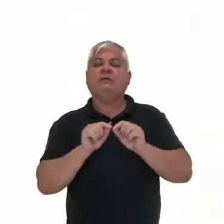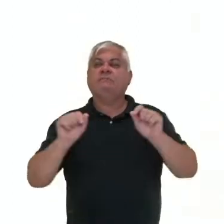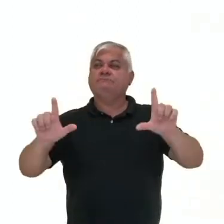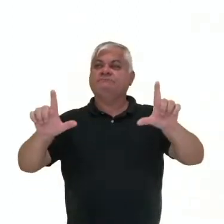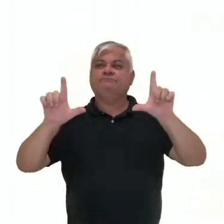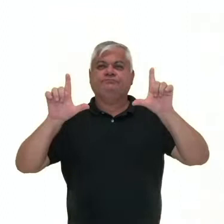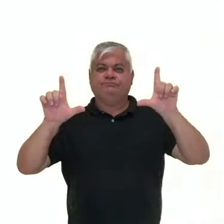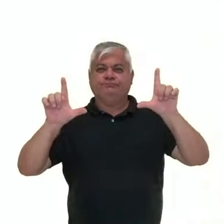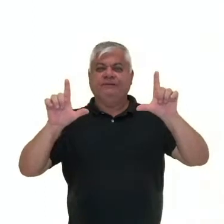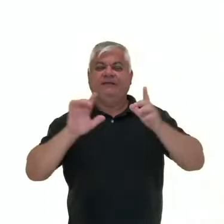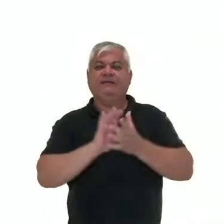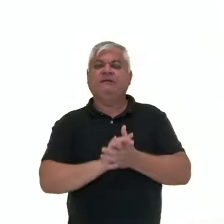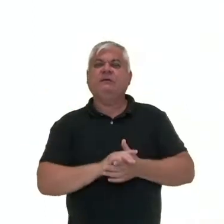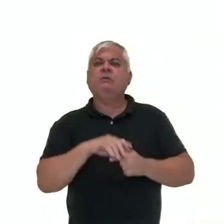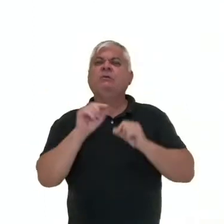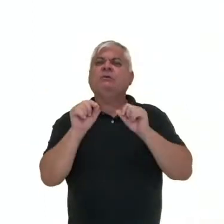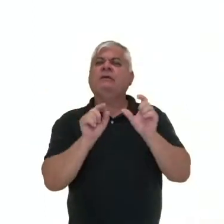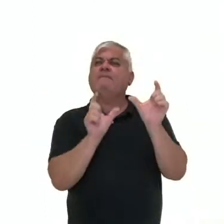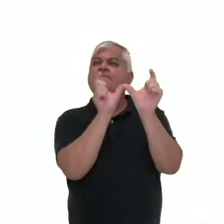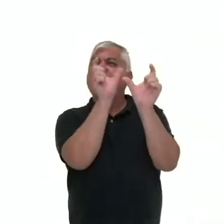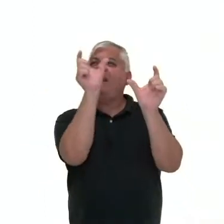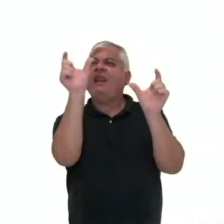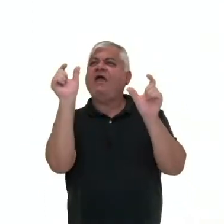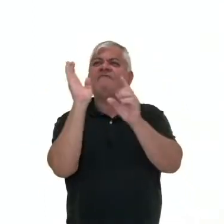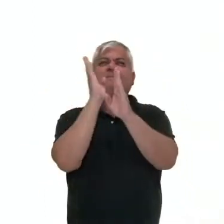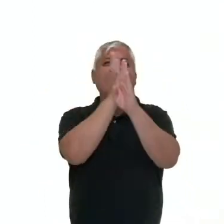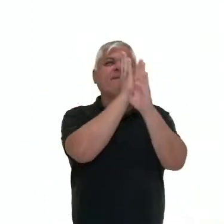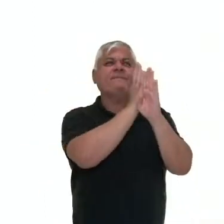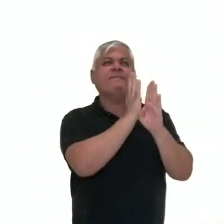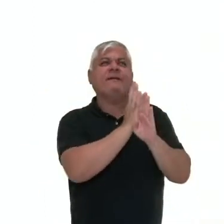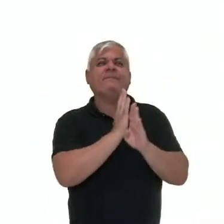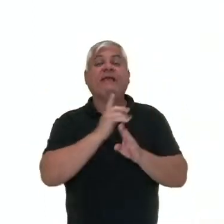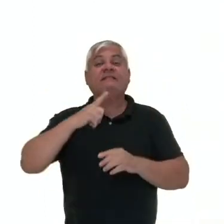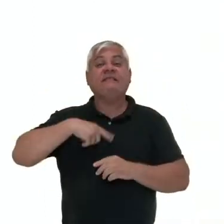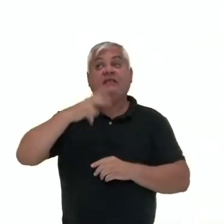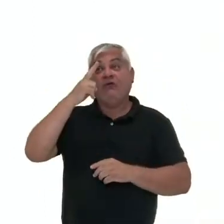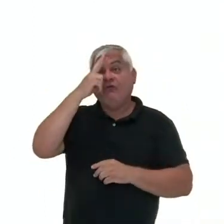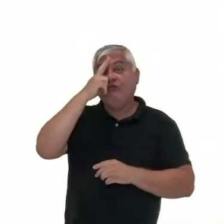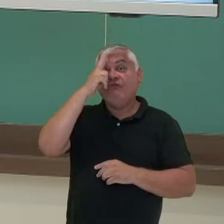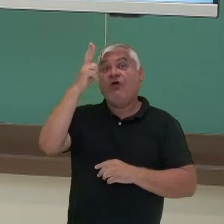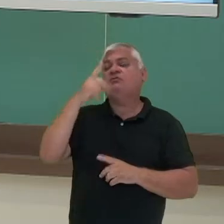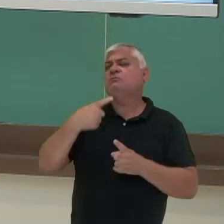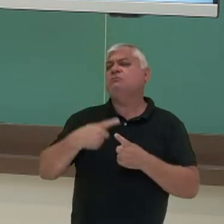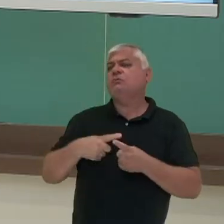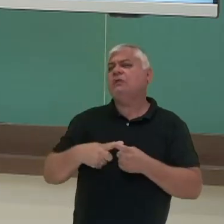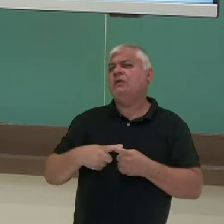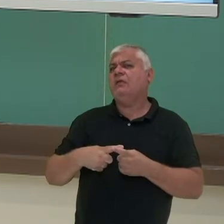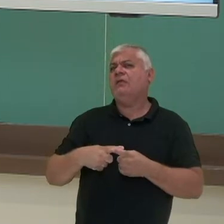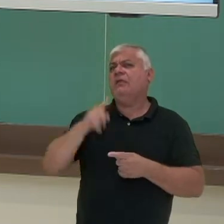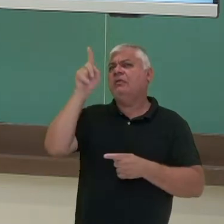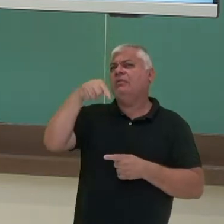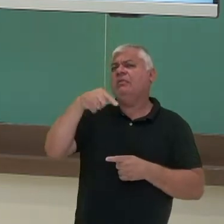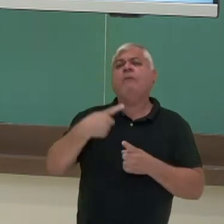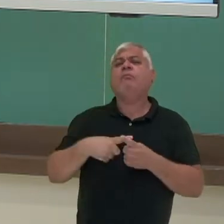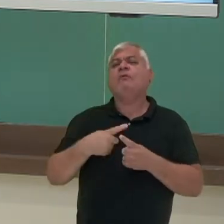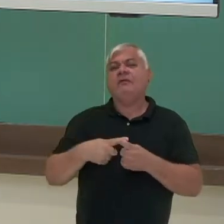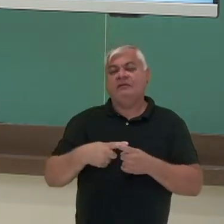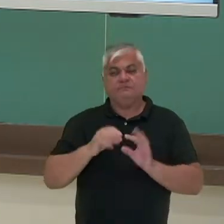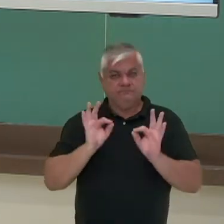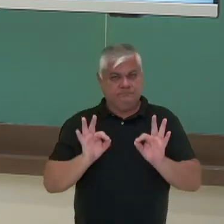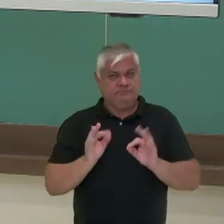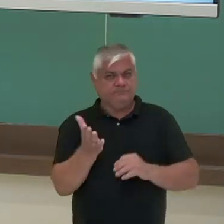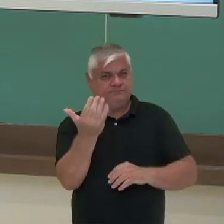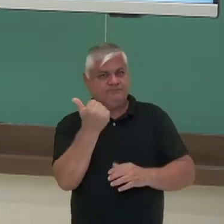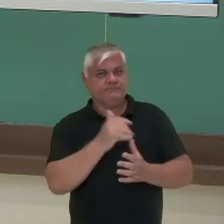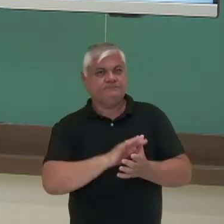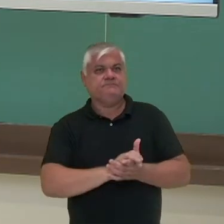cartaz para verificar quais são as palavras que são acentuadas e por que elas são acentuadas, tá bom? Vamos